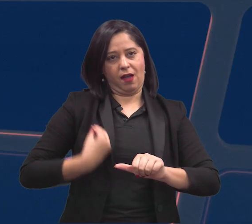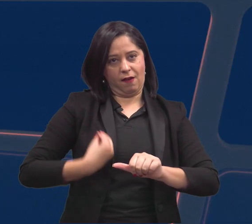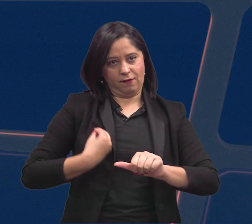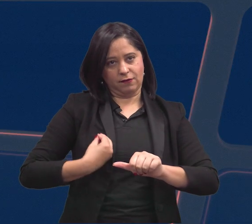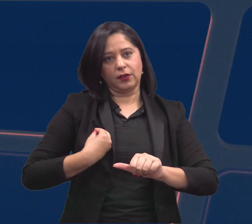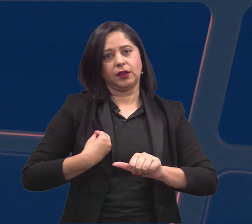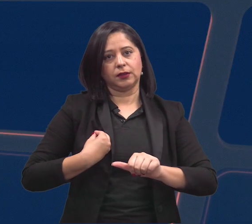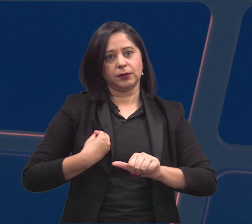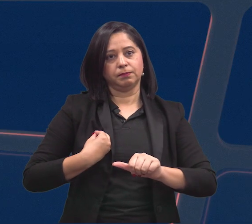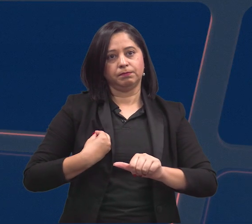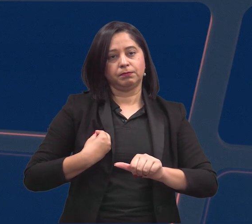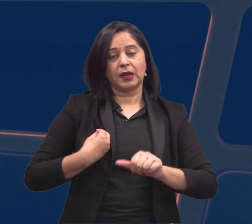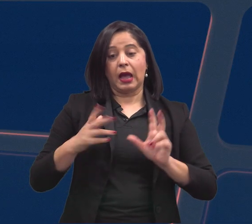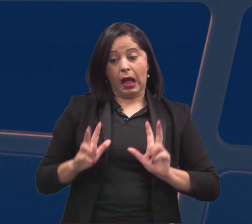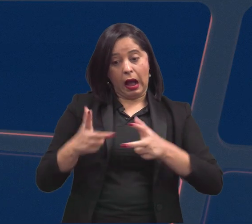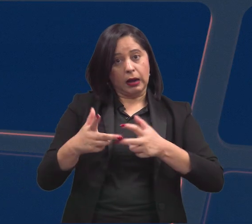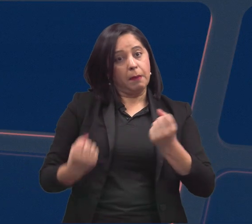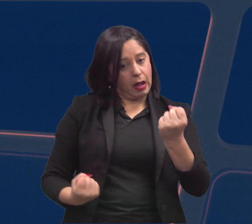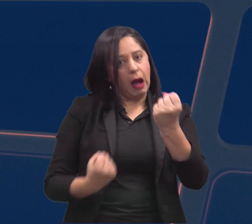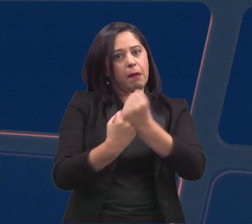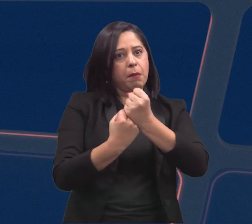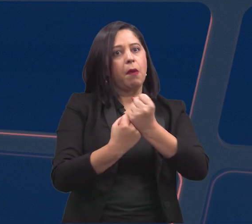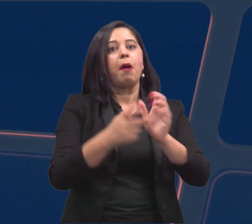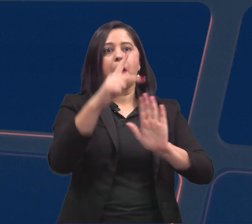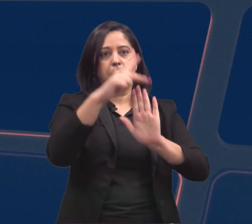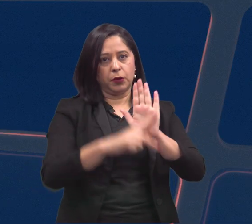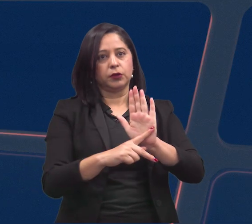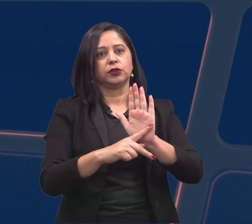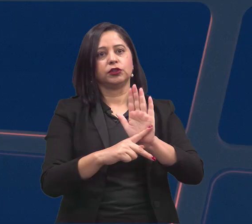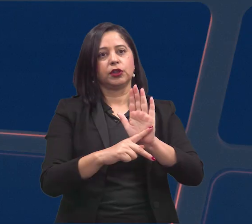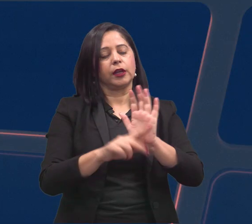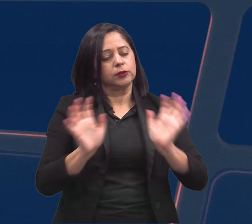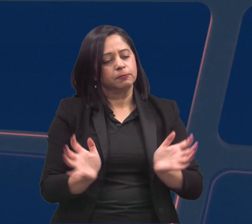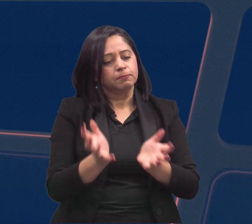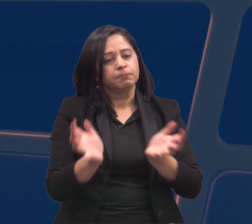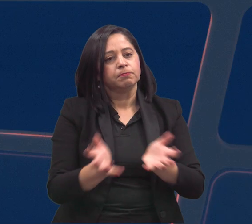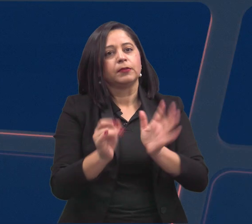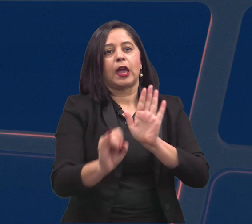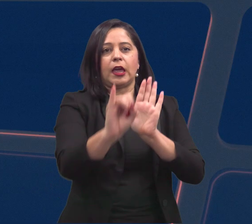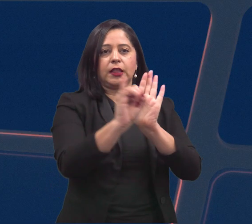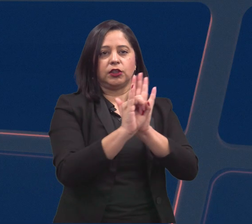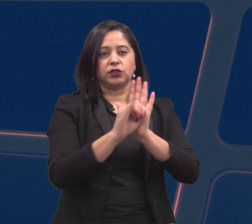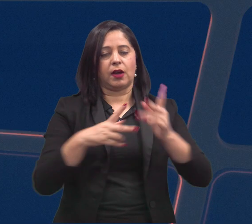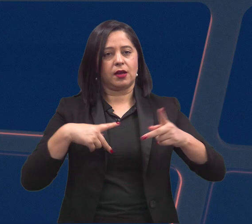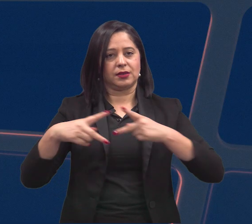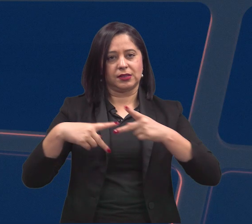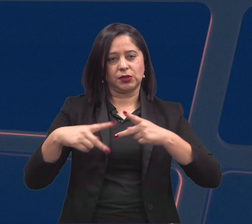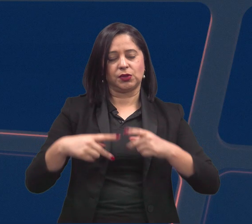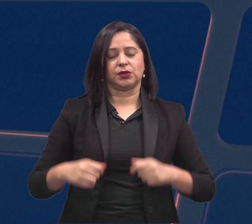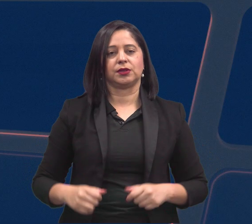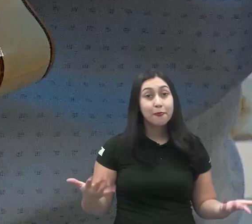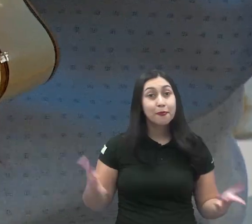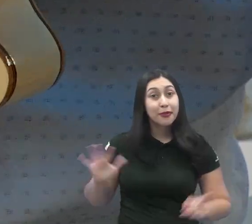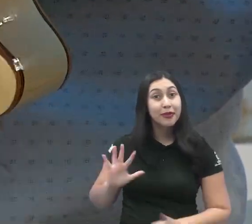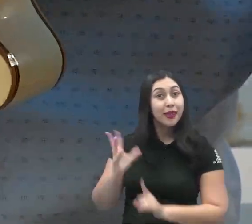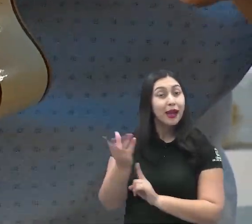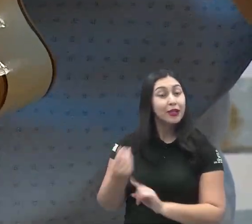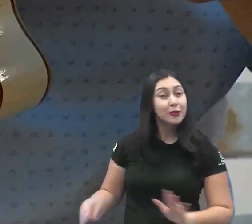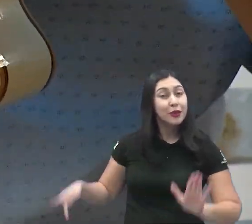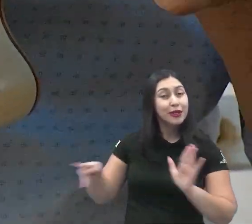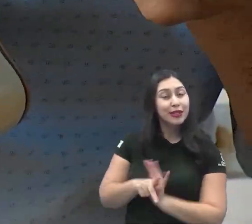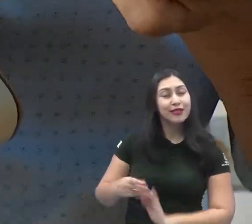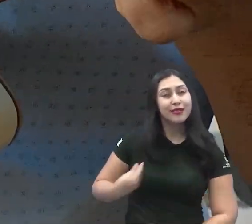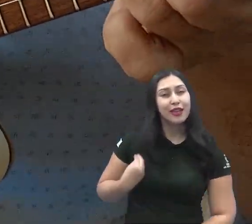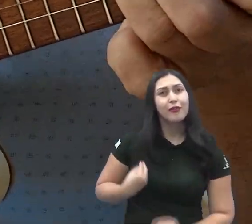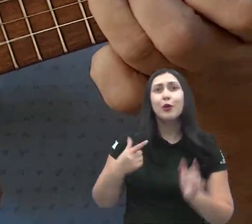a valorização do setor conta com o apoio da Câmara Municipal para preservar a identidade joseense. A